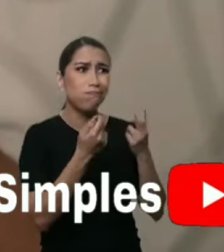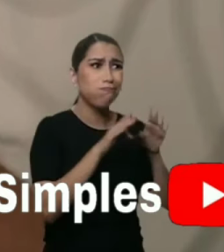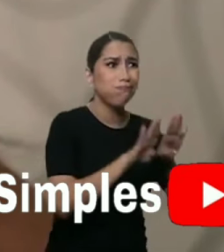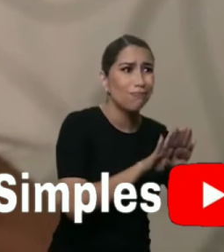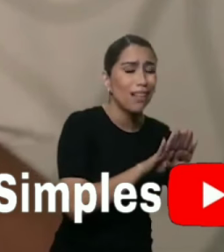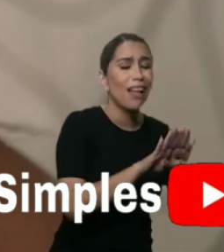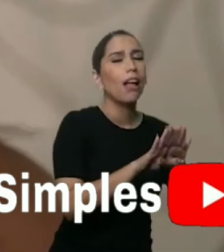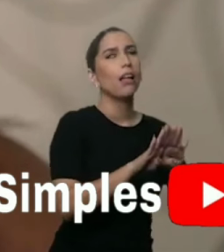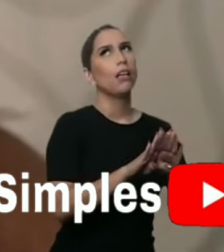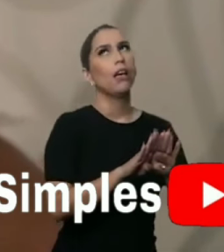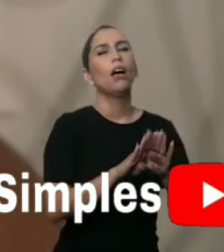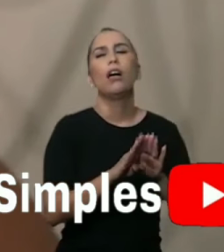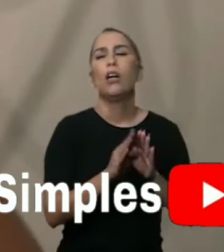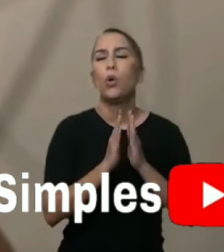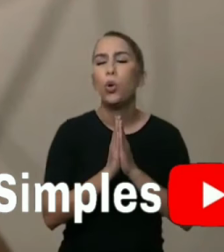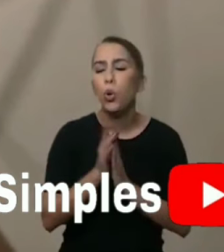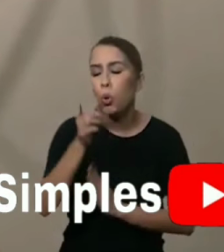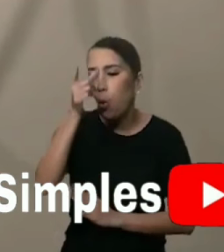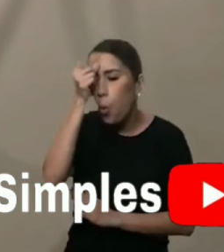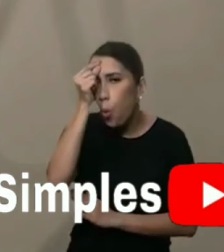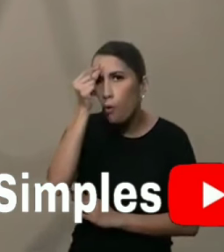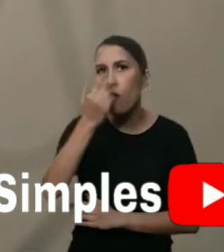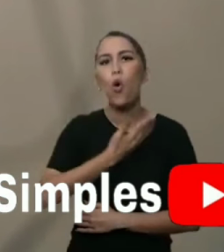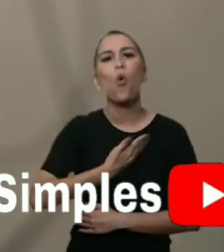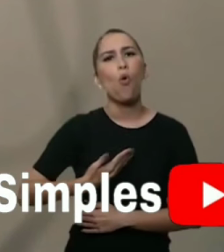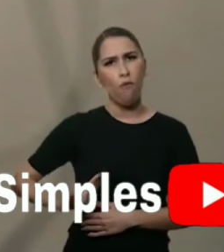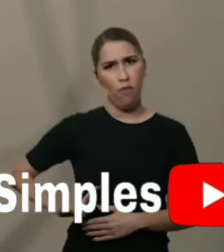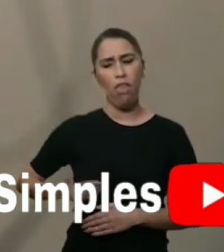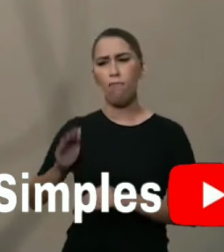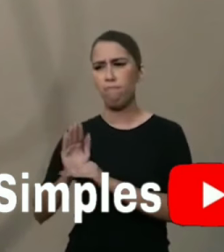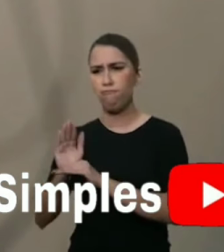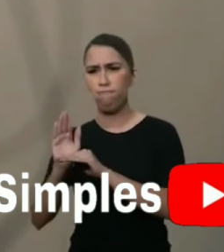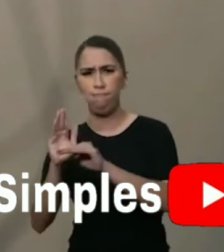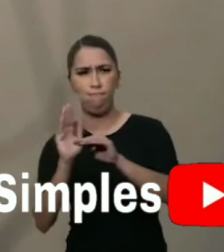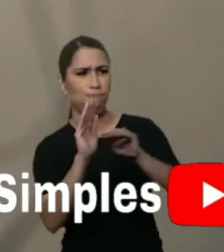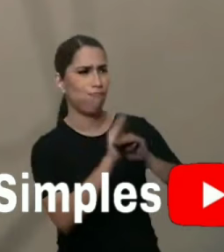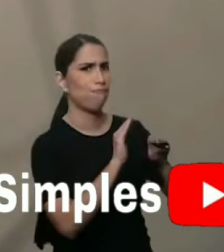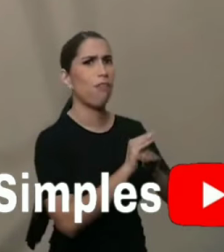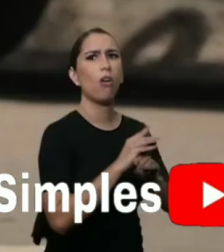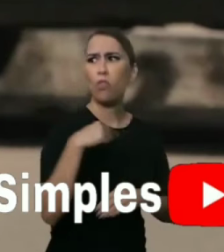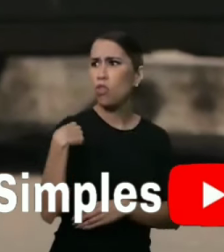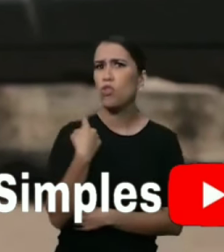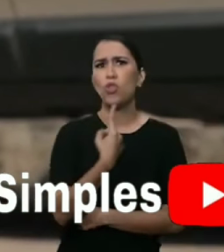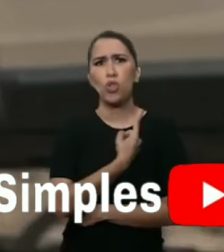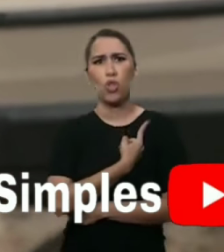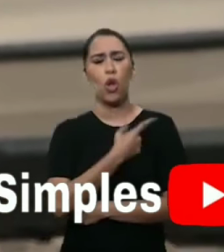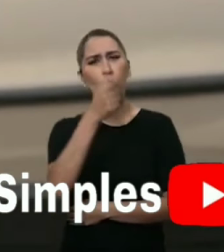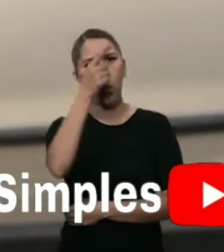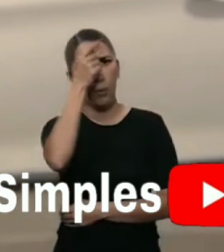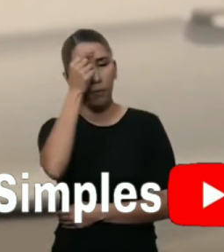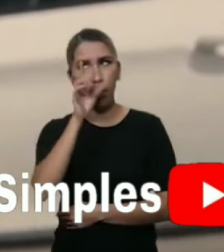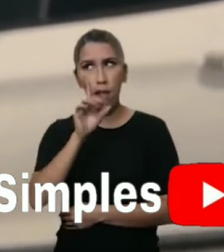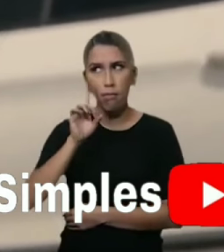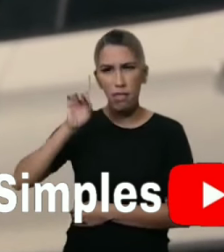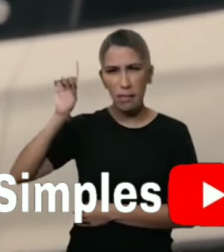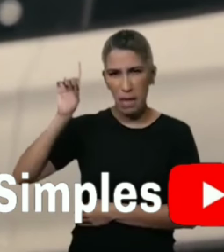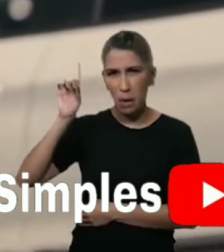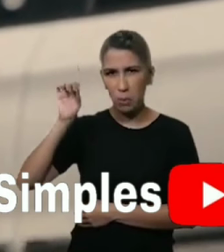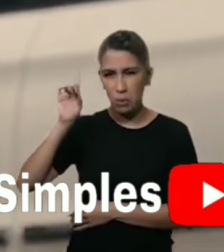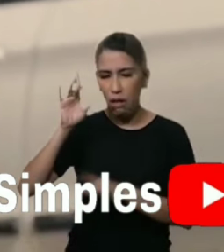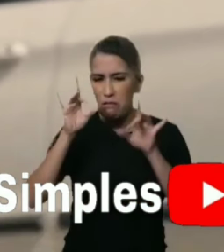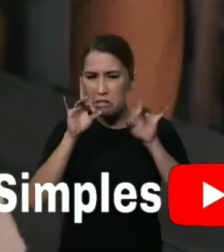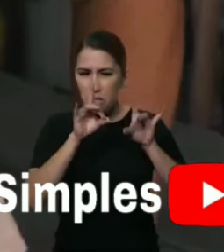tava ruim, entendeu? Mas graças a Deus, essa ajuda ajudou muito. Foi muito bom essa ajuda. Graças a Deus, né, minha filha? Porque assim, Deus